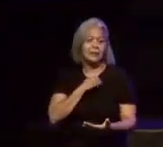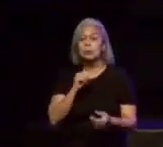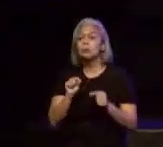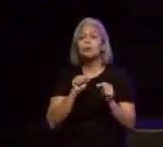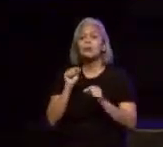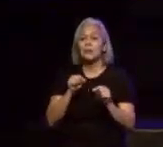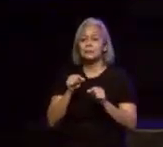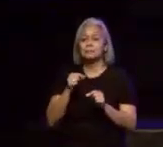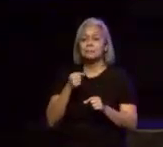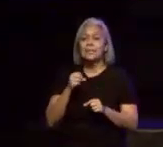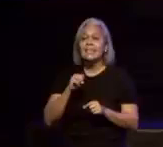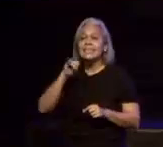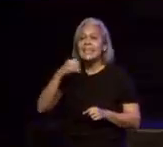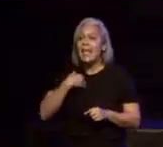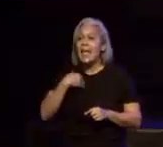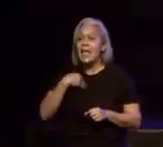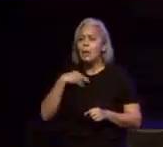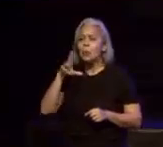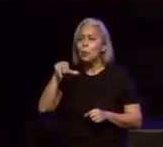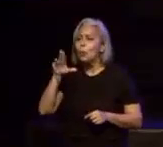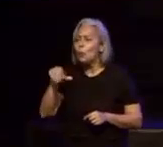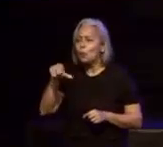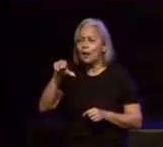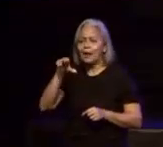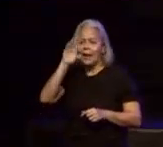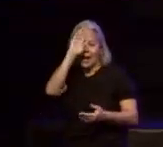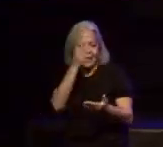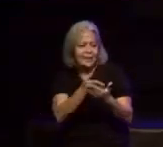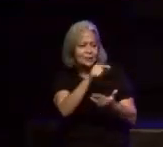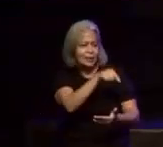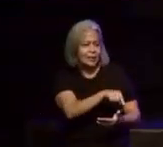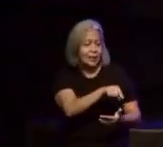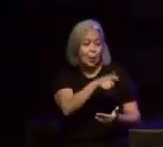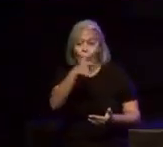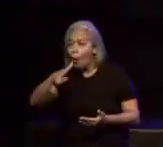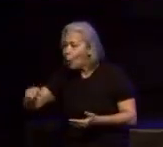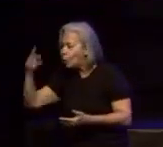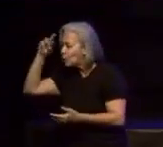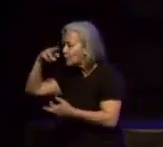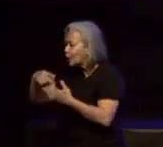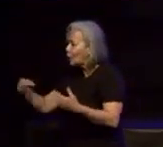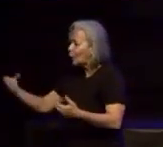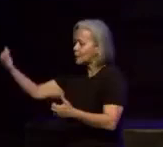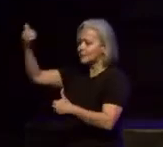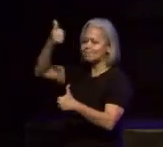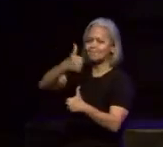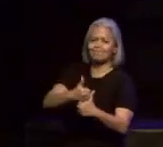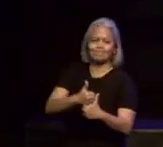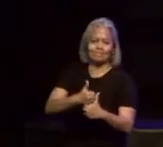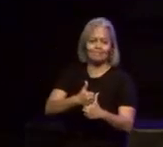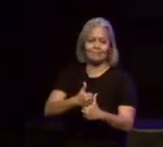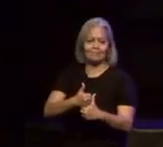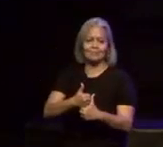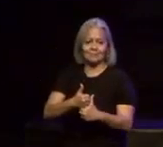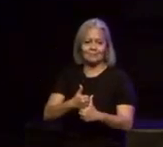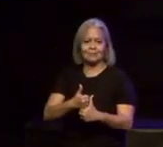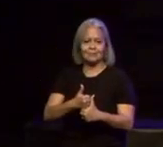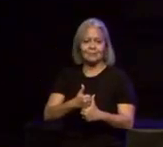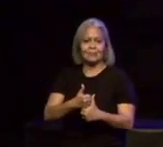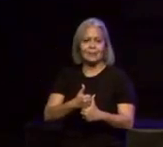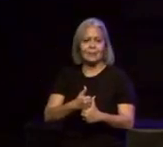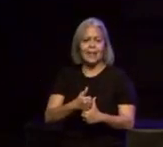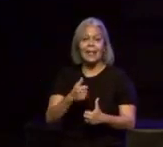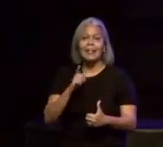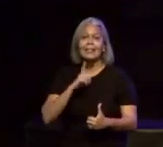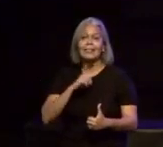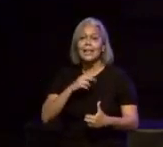ou nunca crer em alguma coisa, outra crença você vai ter. Quando algo é removido, outra coisa preenche o espaço. Há